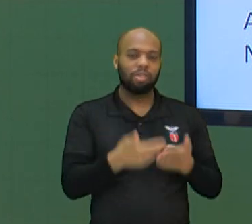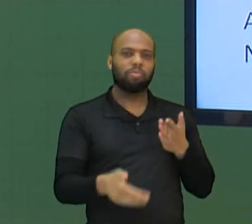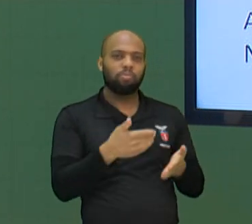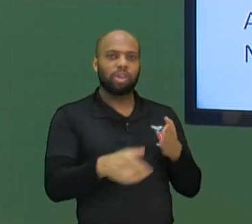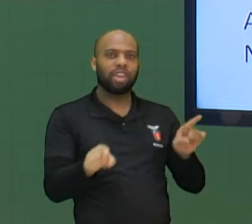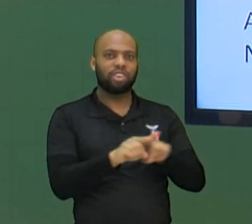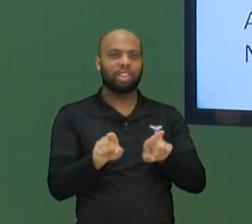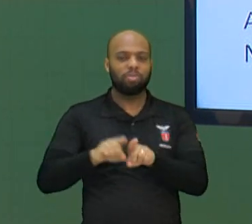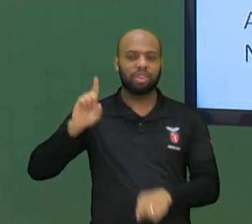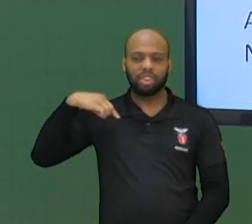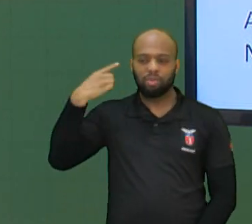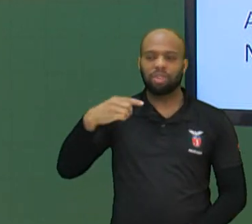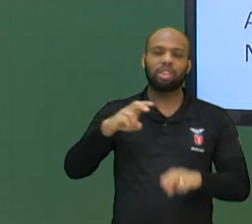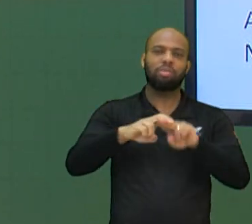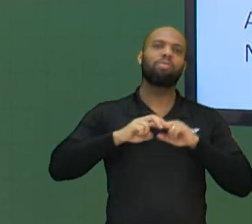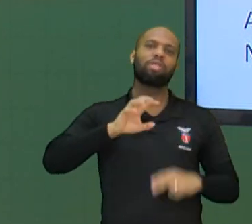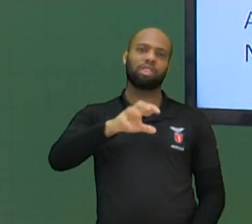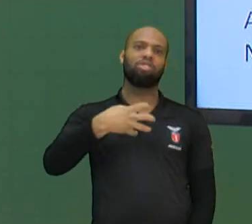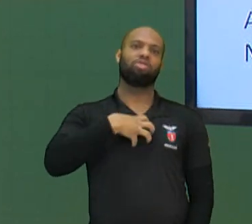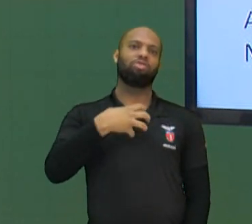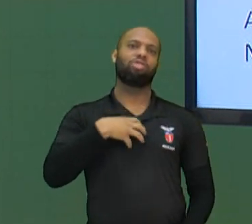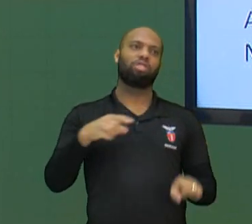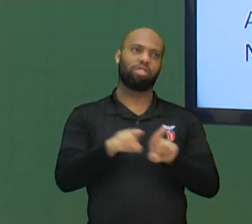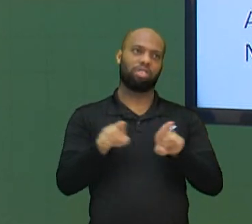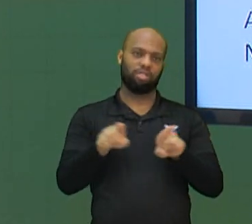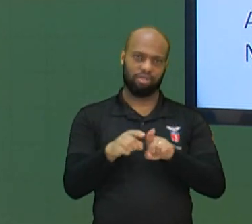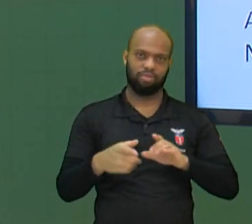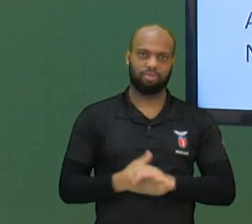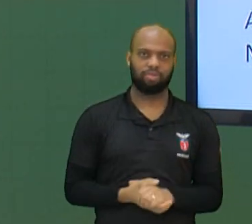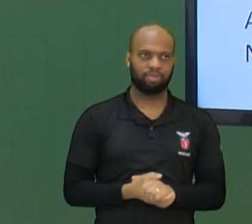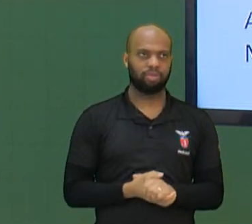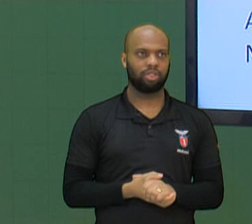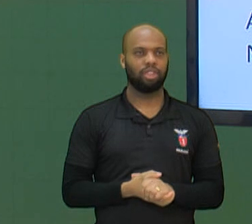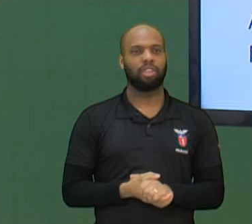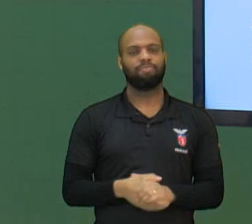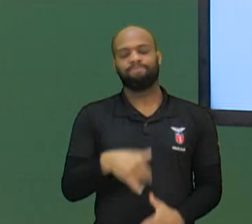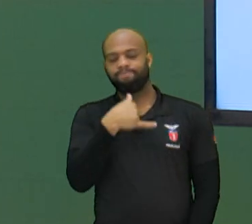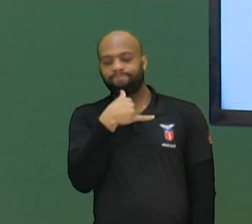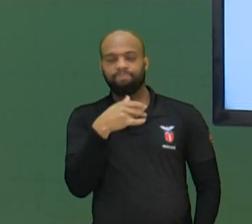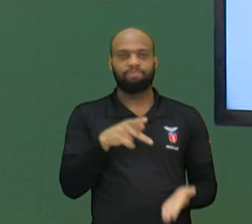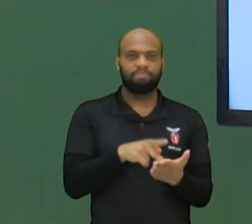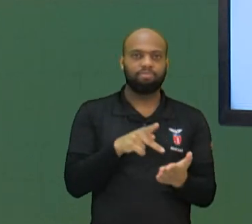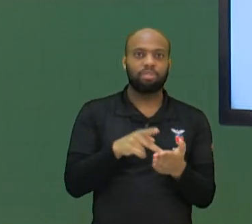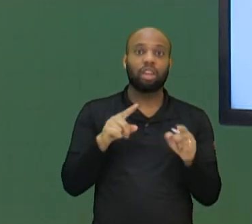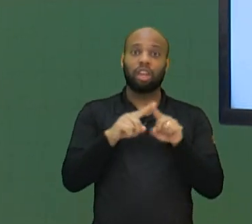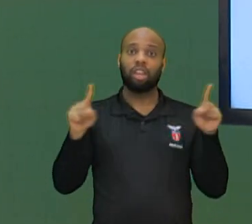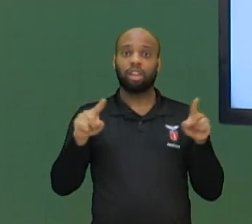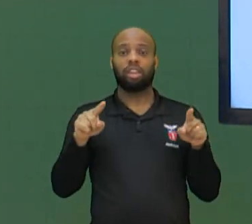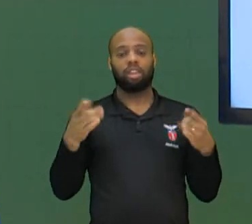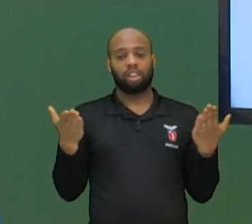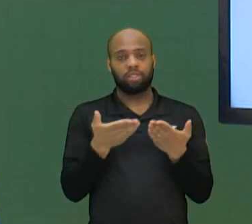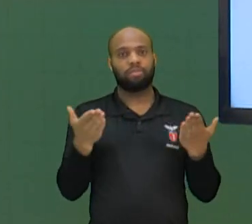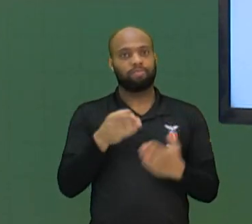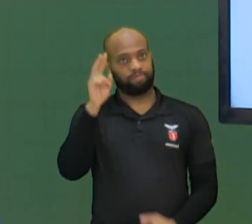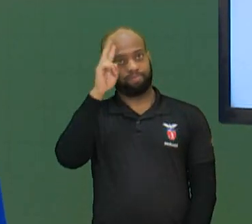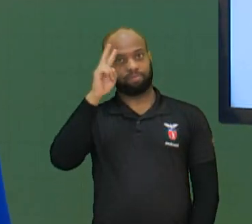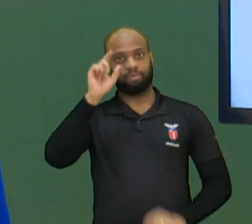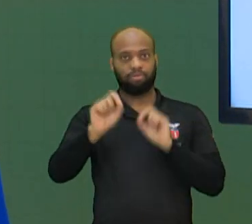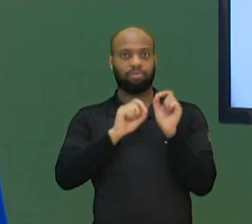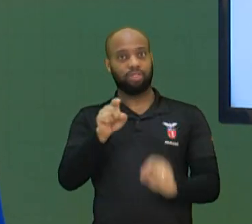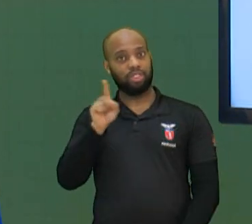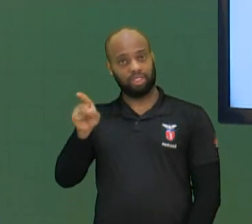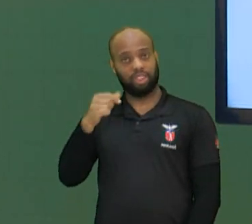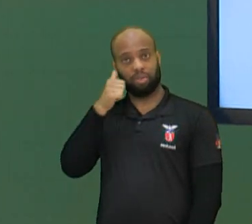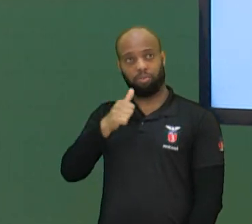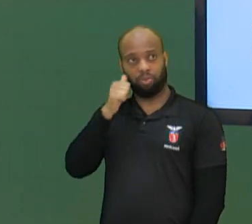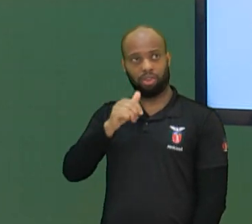mandato graças a esse regime ditatorial varguista. Lamentável, não? Mas cabe aqui lembrar, também Berta